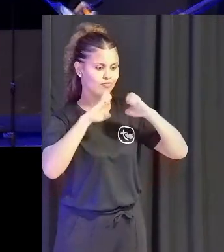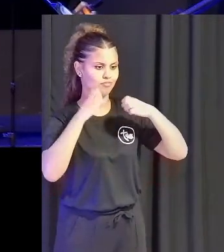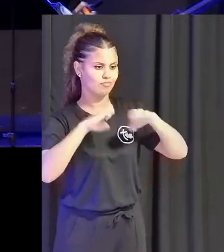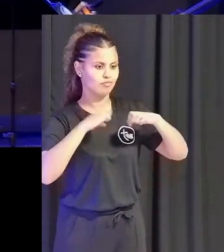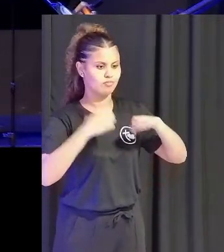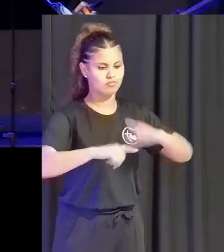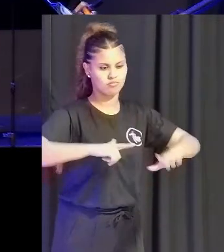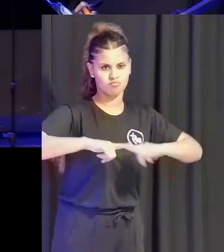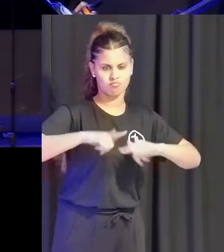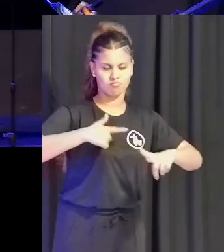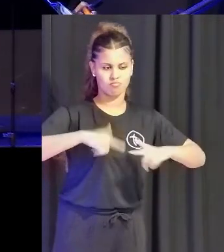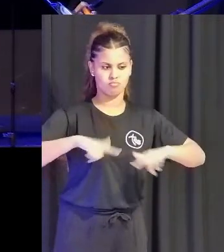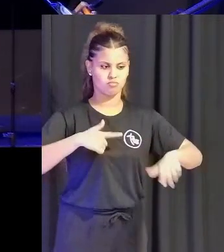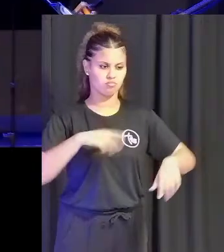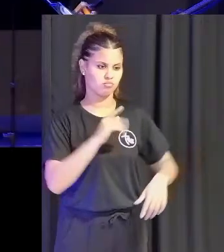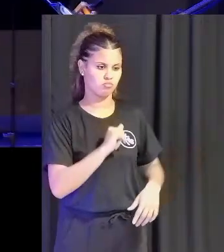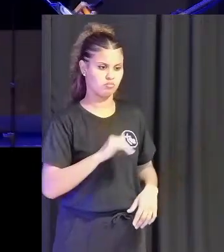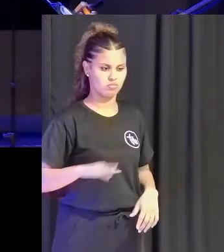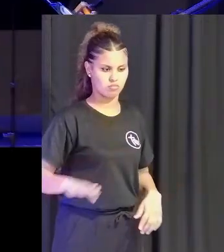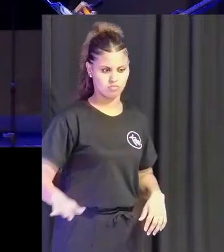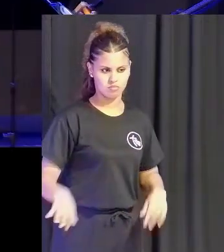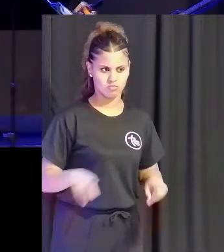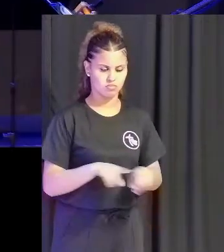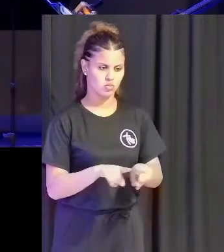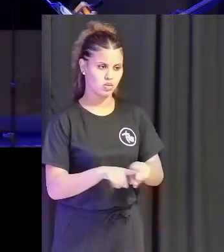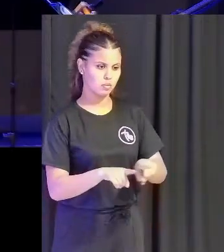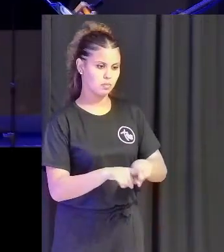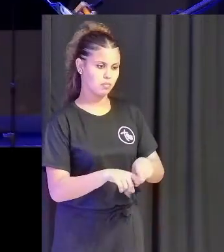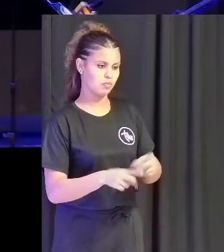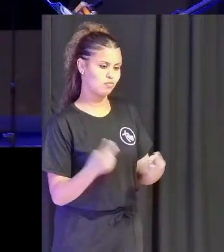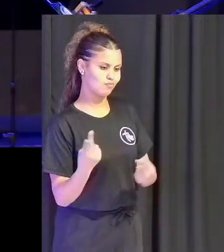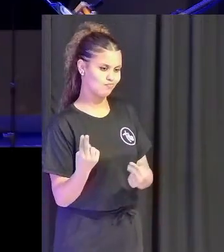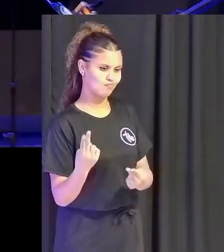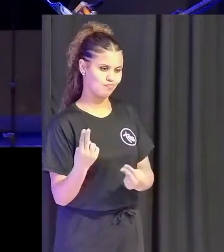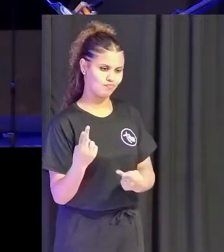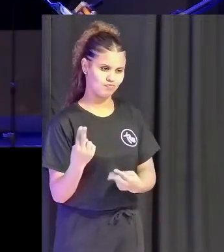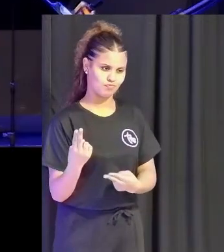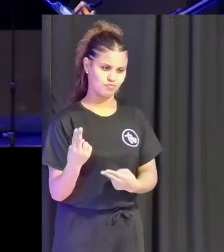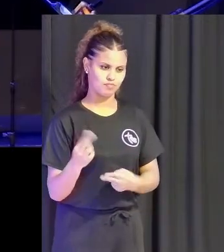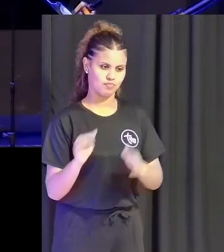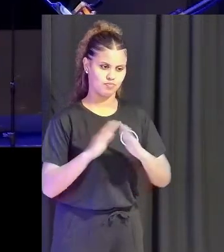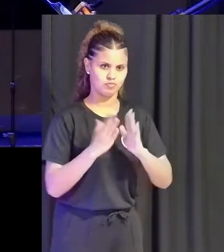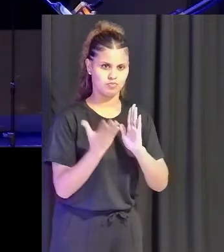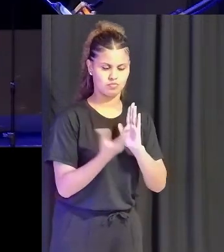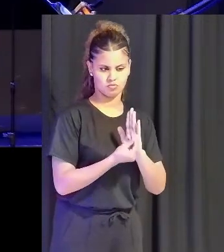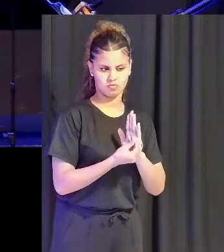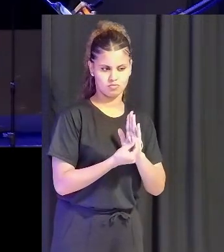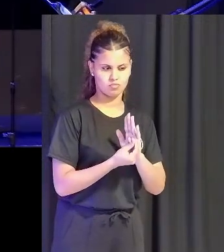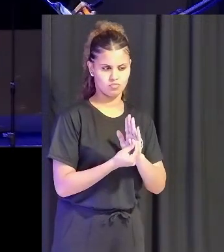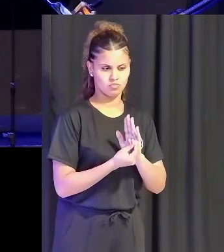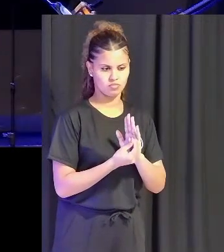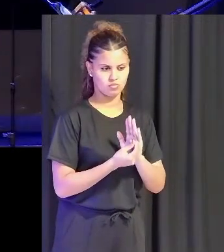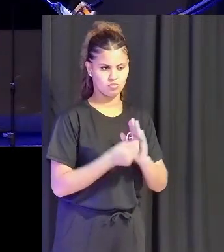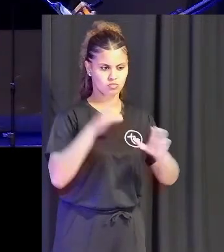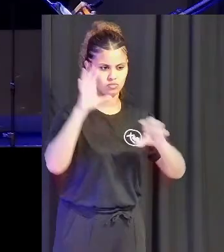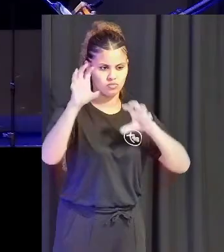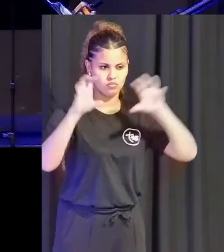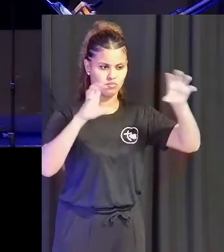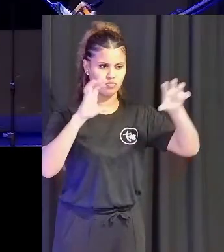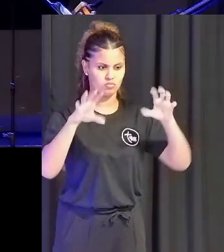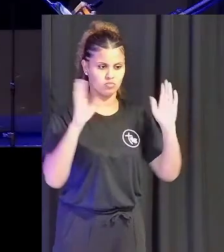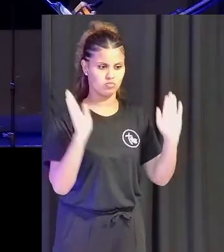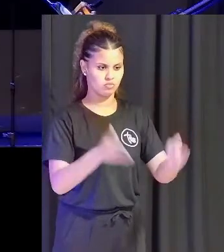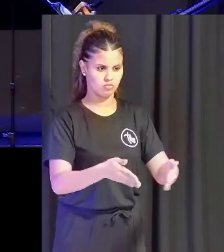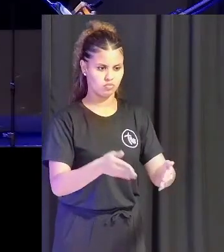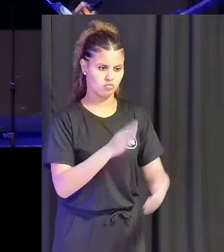outras atividades. Assim como as igrejas na região metropolitana estão focadas em missões, eu fico